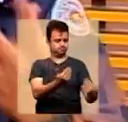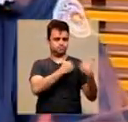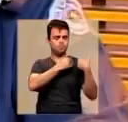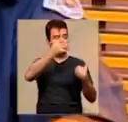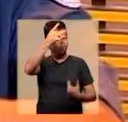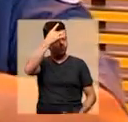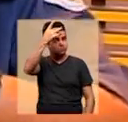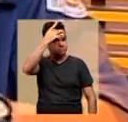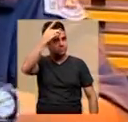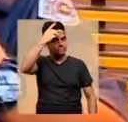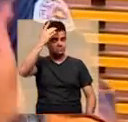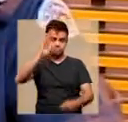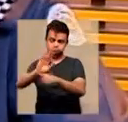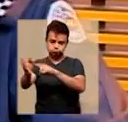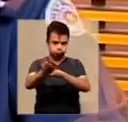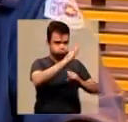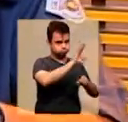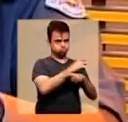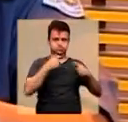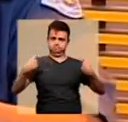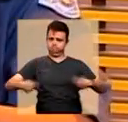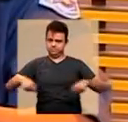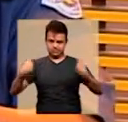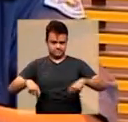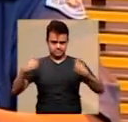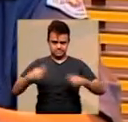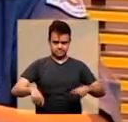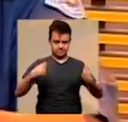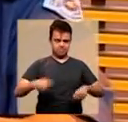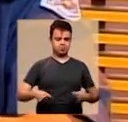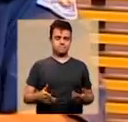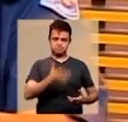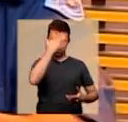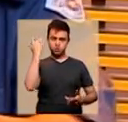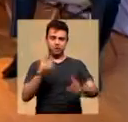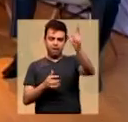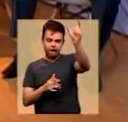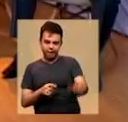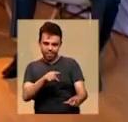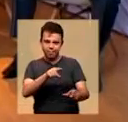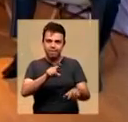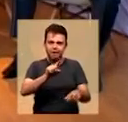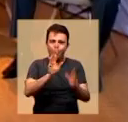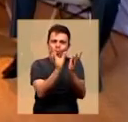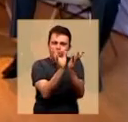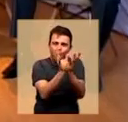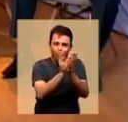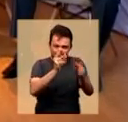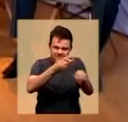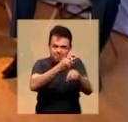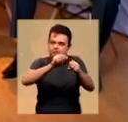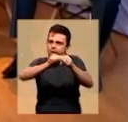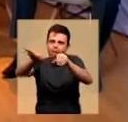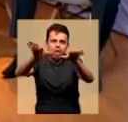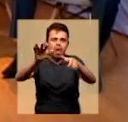tiver consciência que um tem que ajudar o outro, esse que está criando grupos, colocando grupo, ele pode praticar uma infração